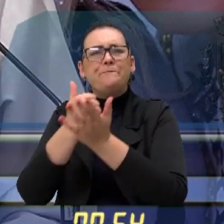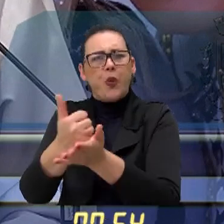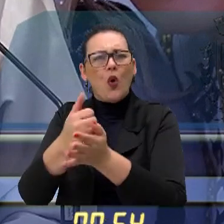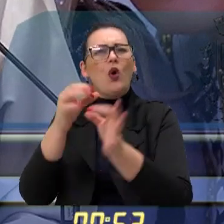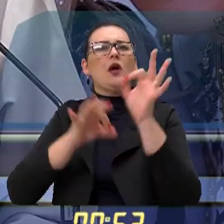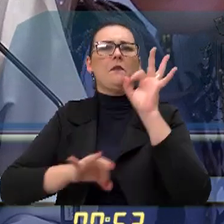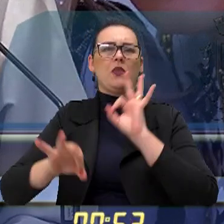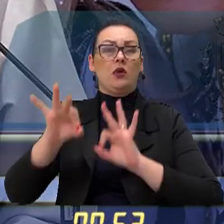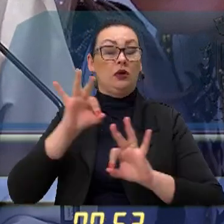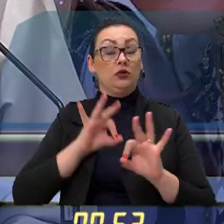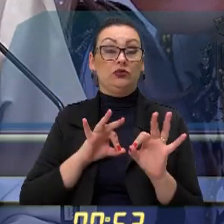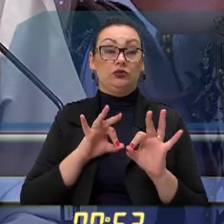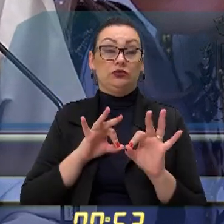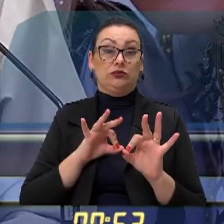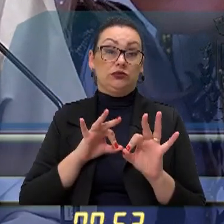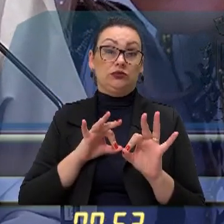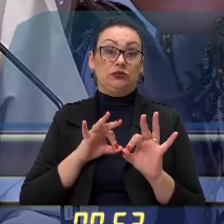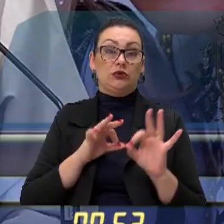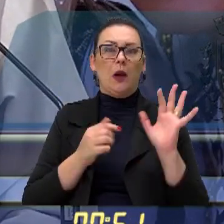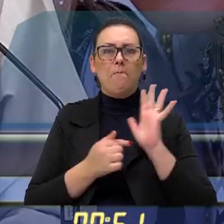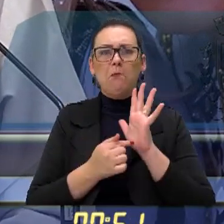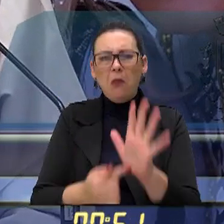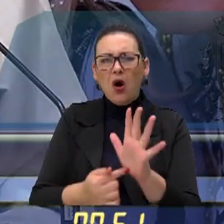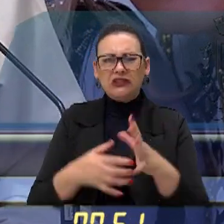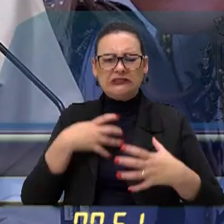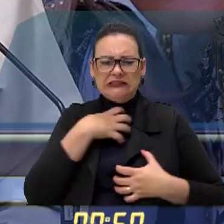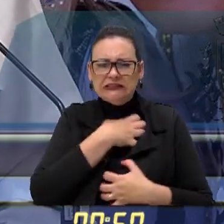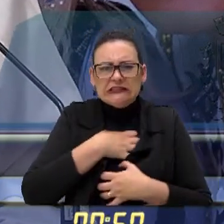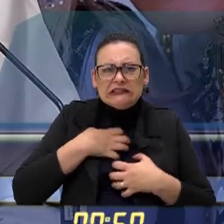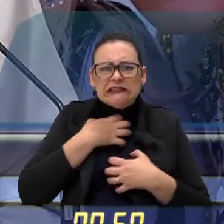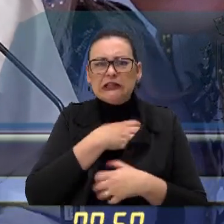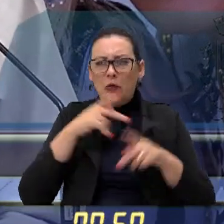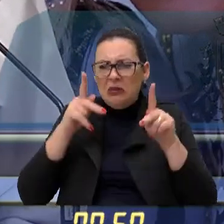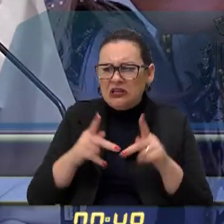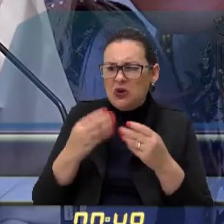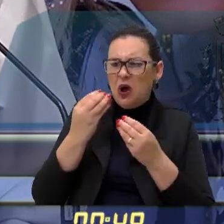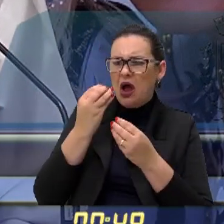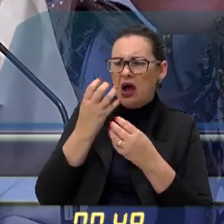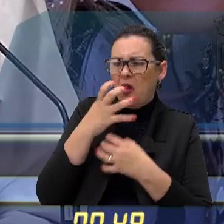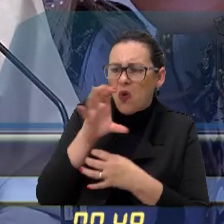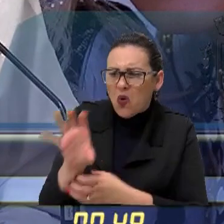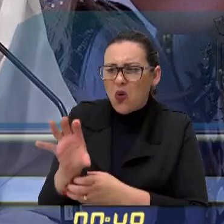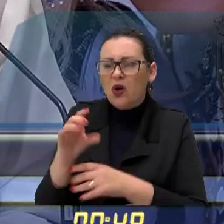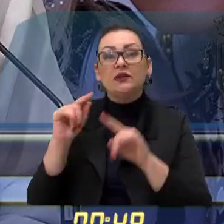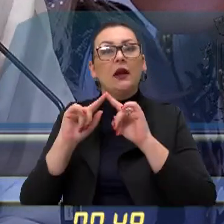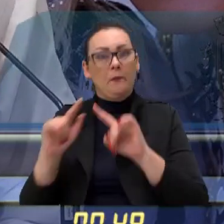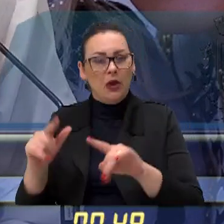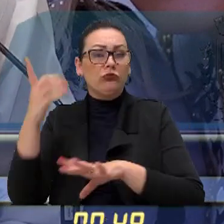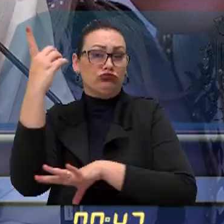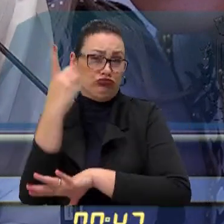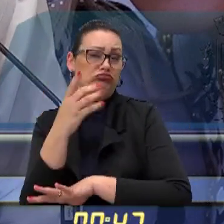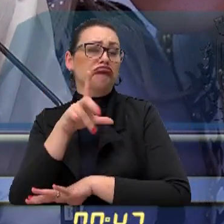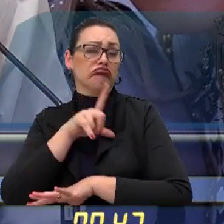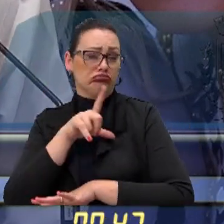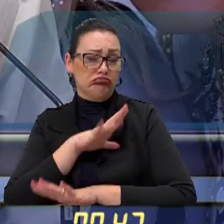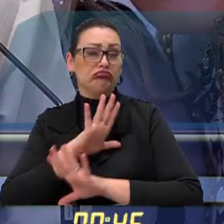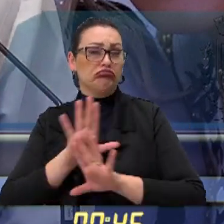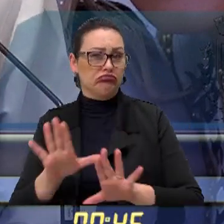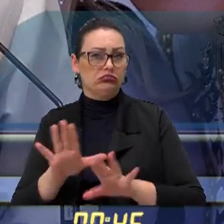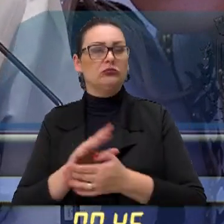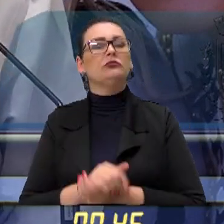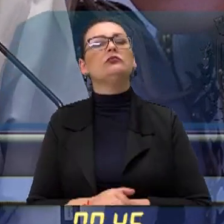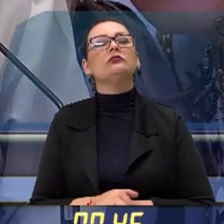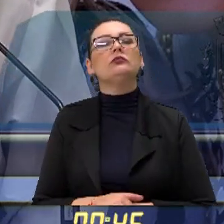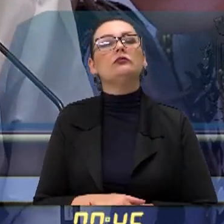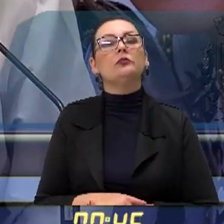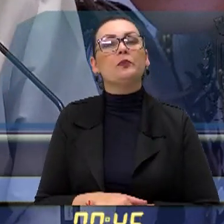o projeto, se mostrando revoltadas com aquelas que são contrárias, mas têm também o seu direito.